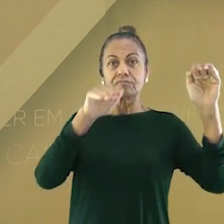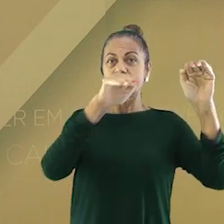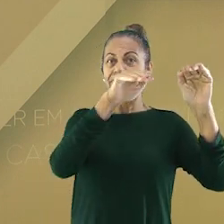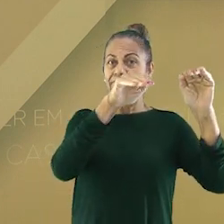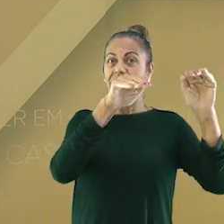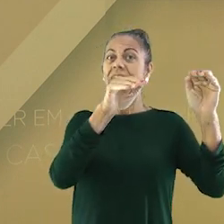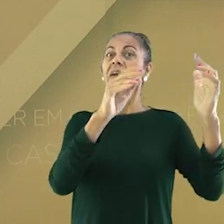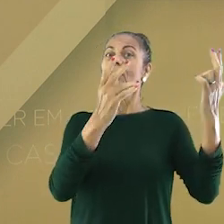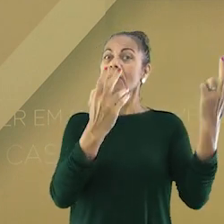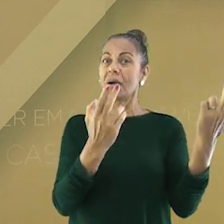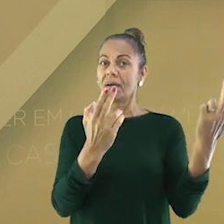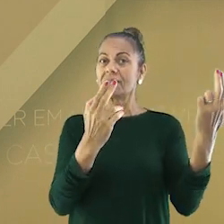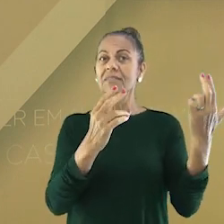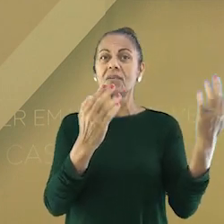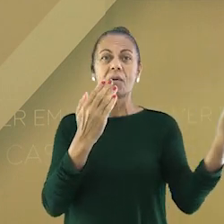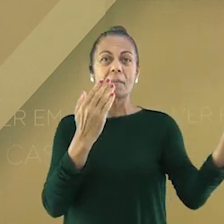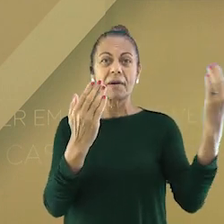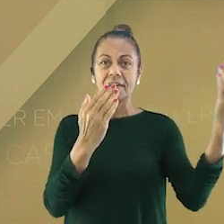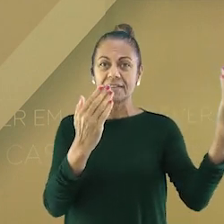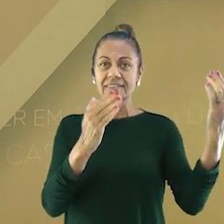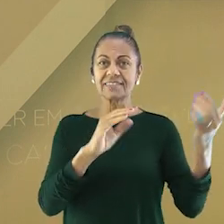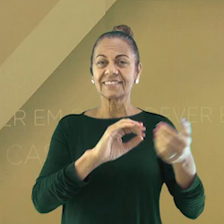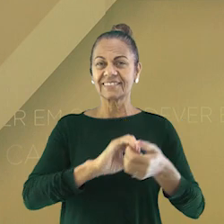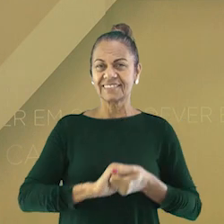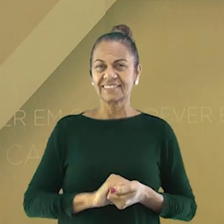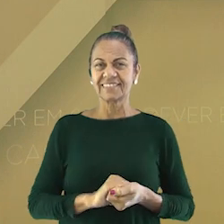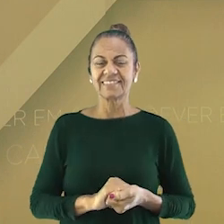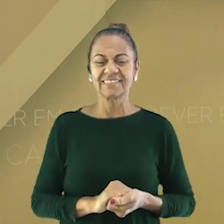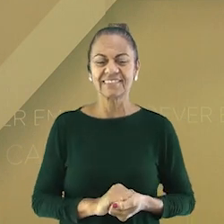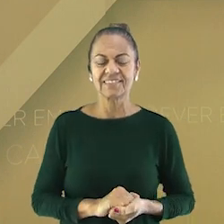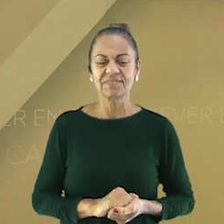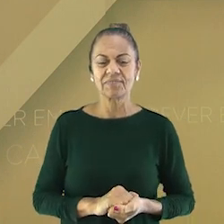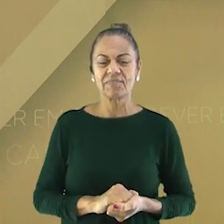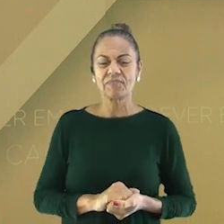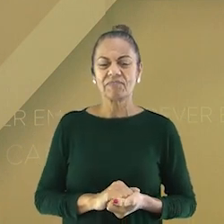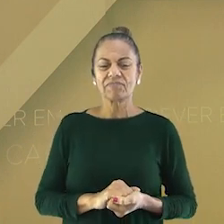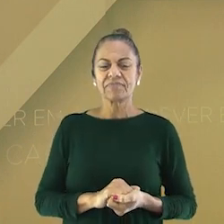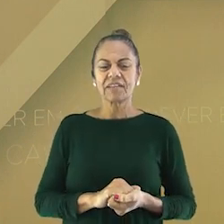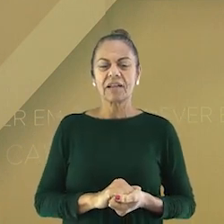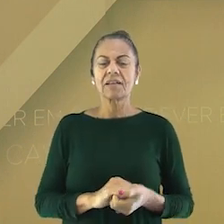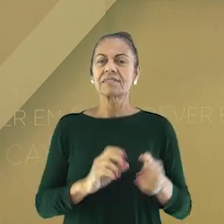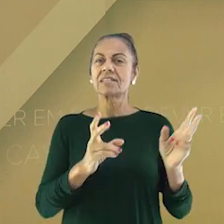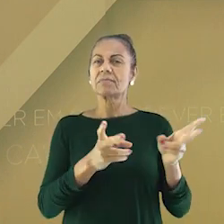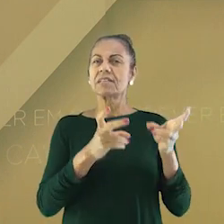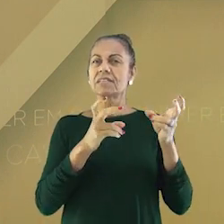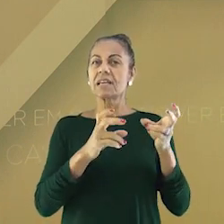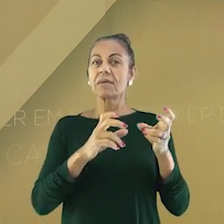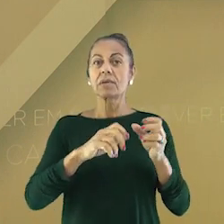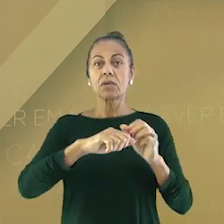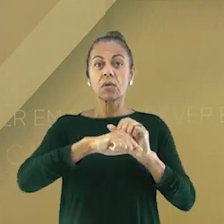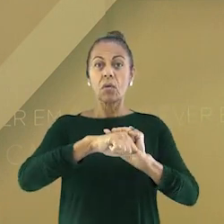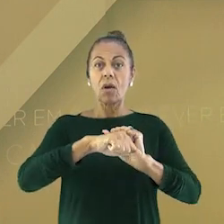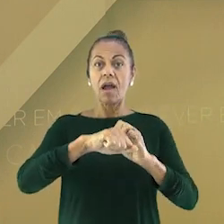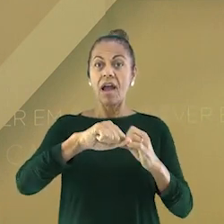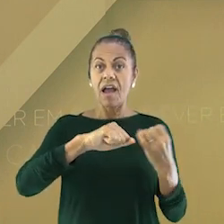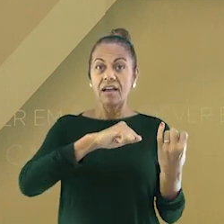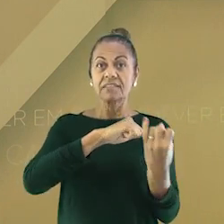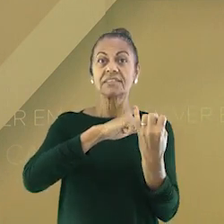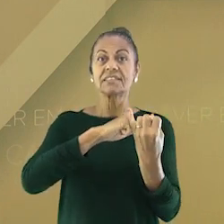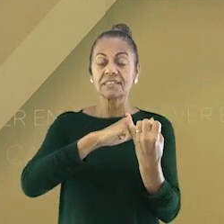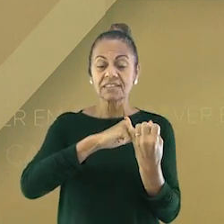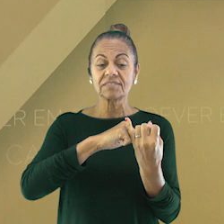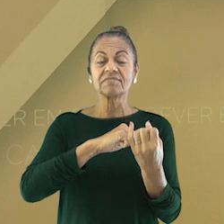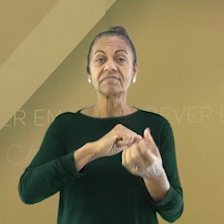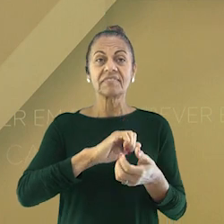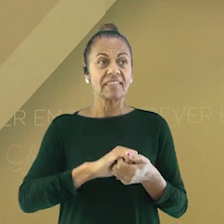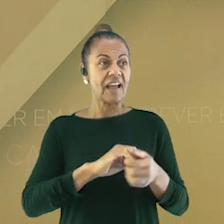s. As mais adjetivo mais s, para comparar algo ou alguém que de alguma maneira são iguais.